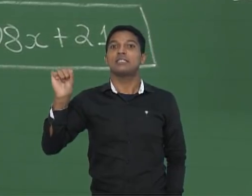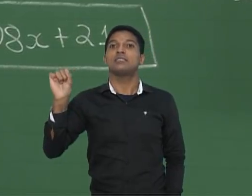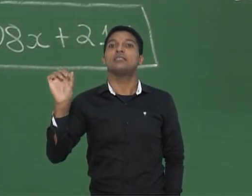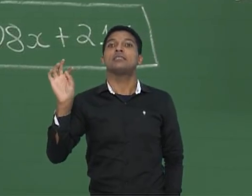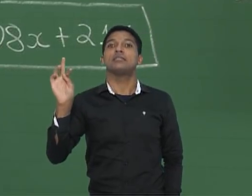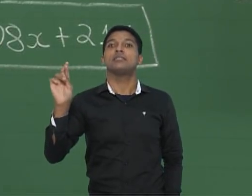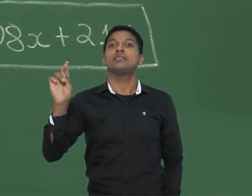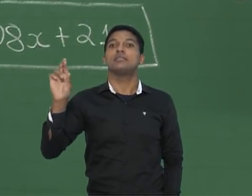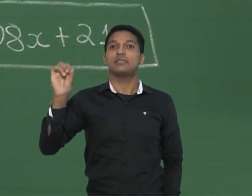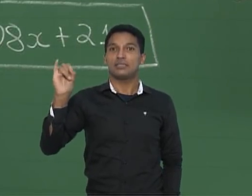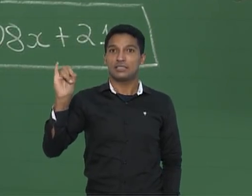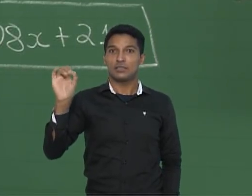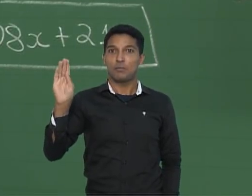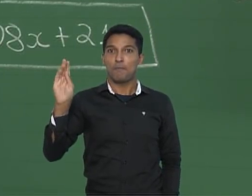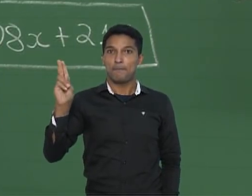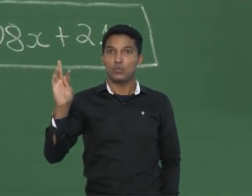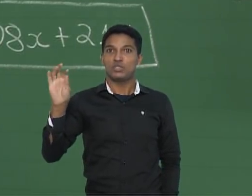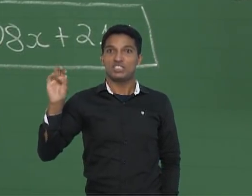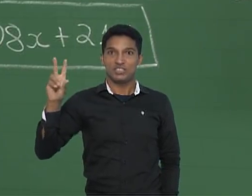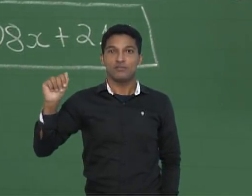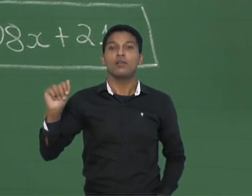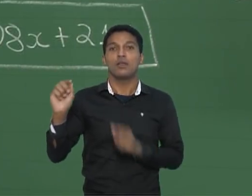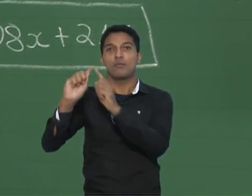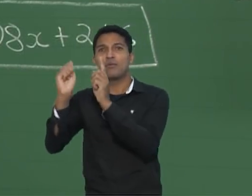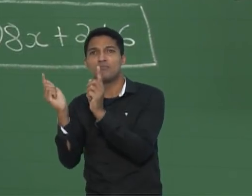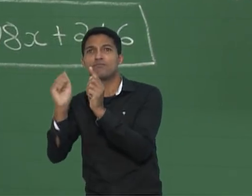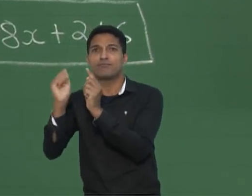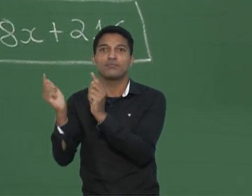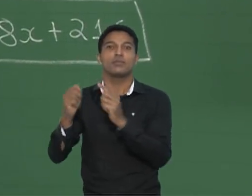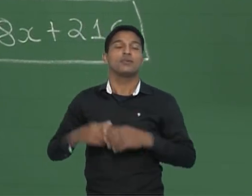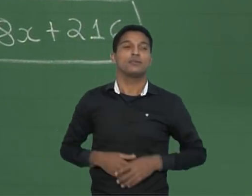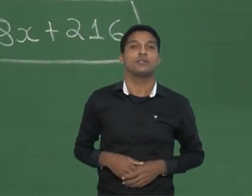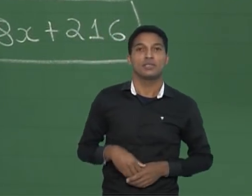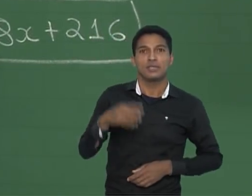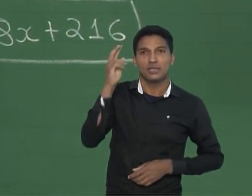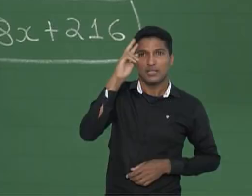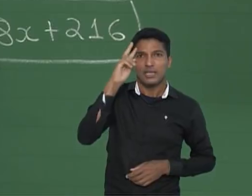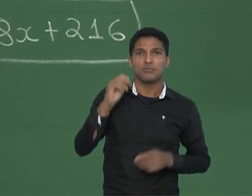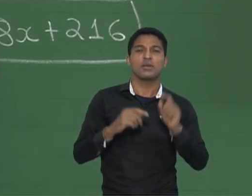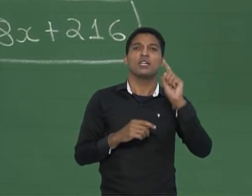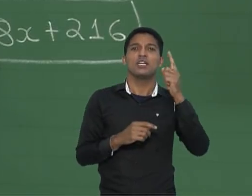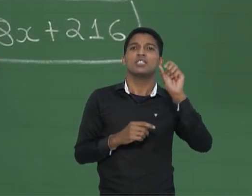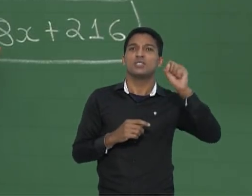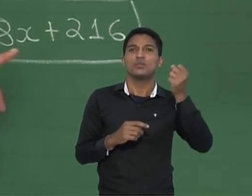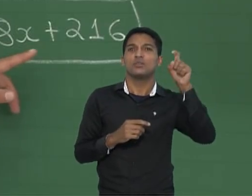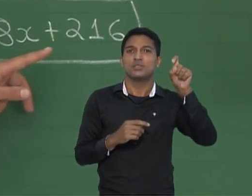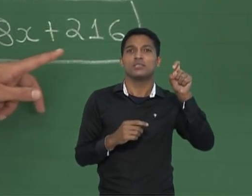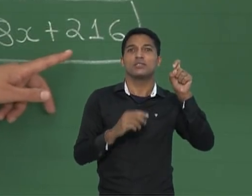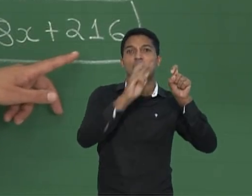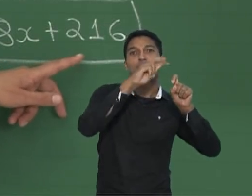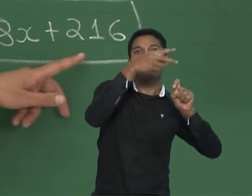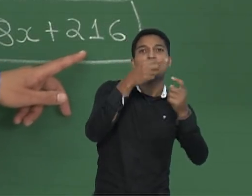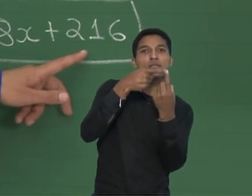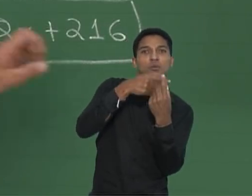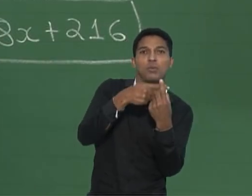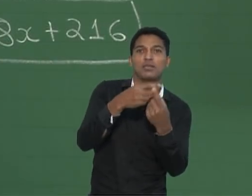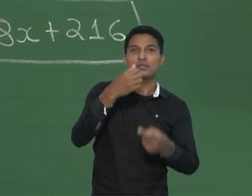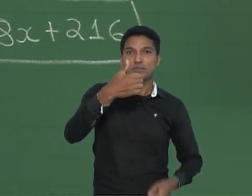ao cubo, mais 18x ao quadrado, mais 108x e